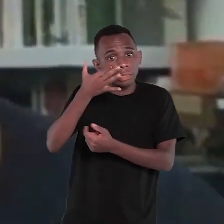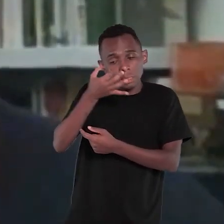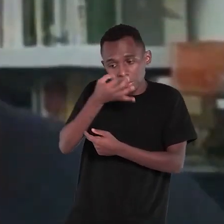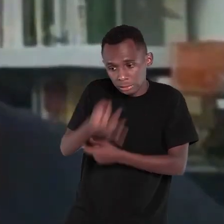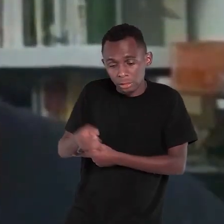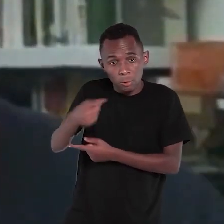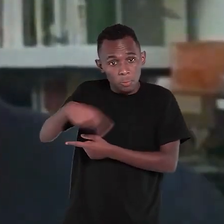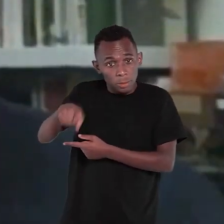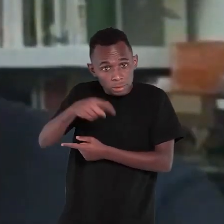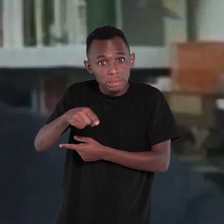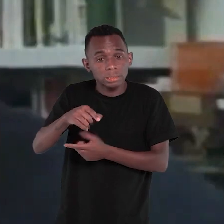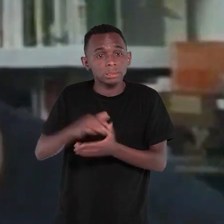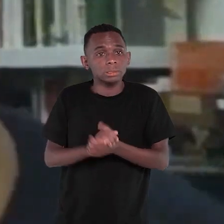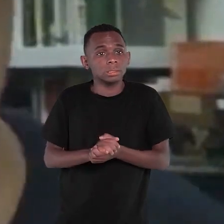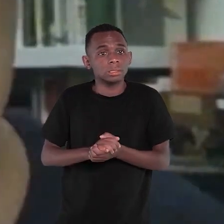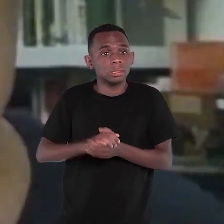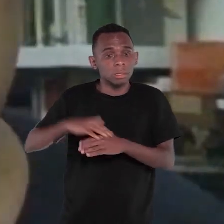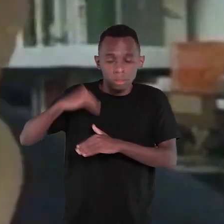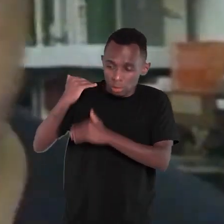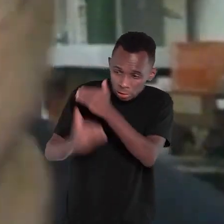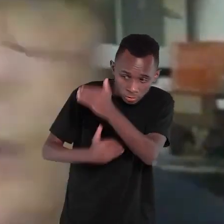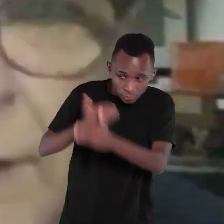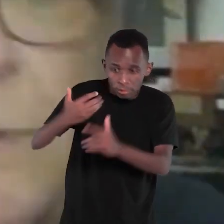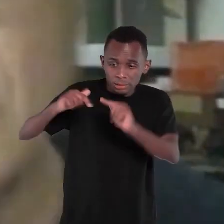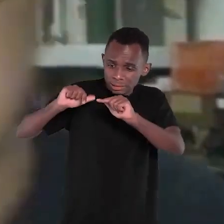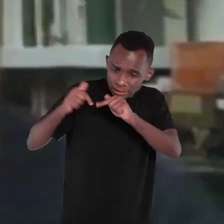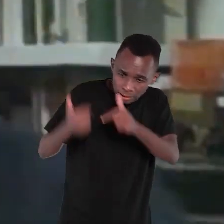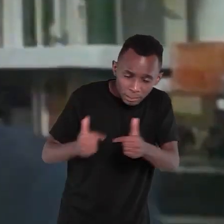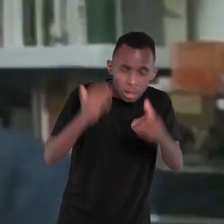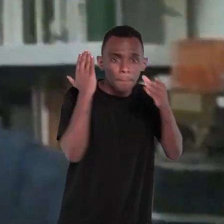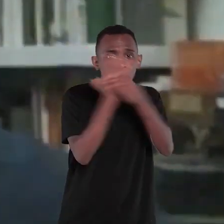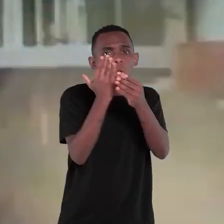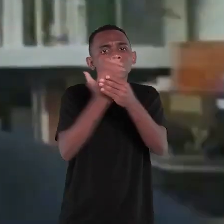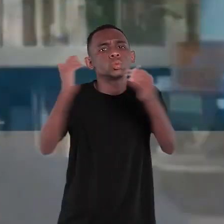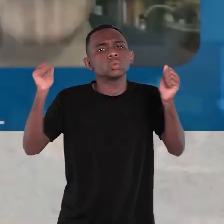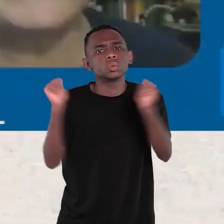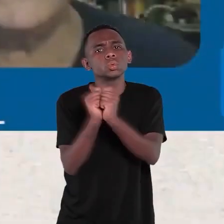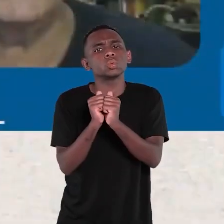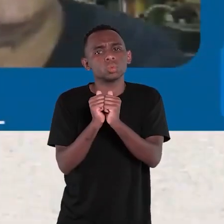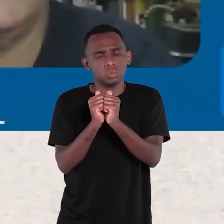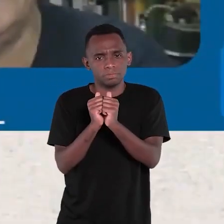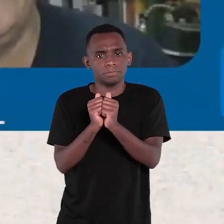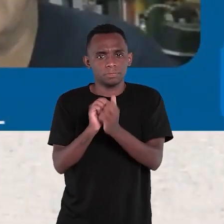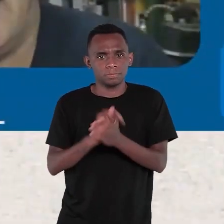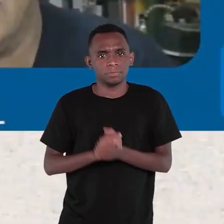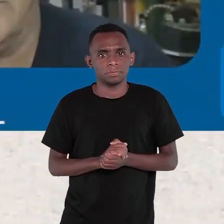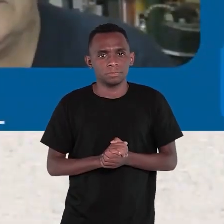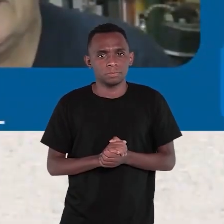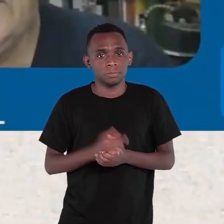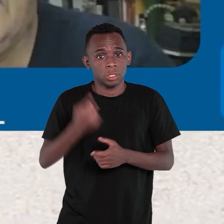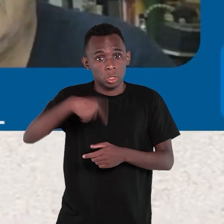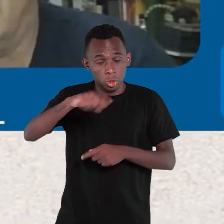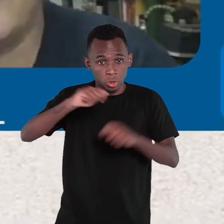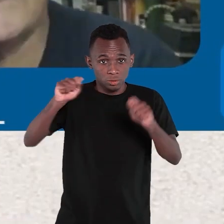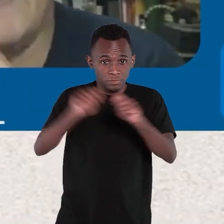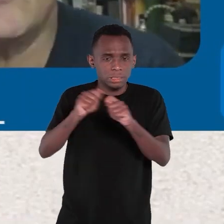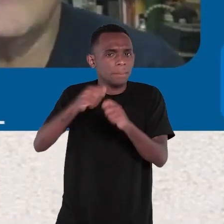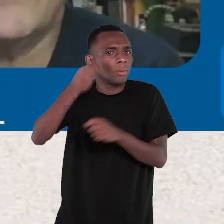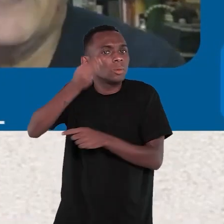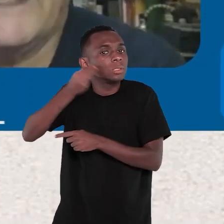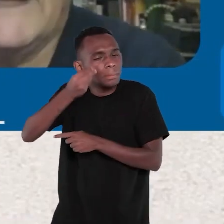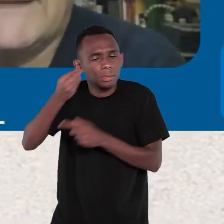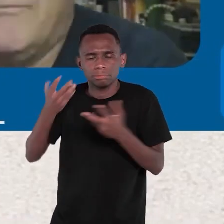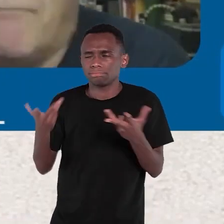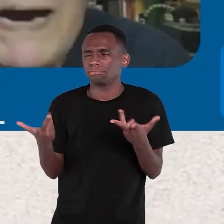por eles, né? E trazendo eles para construir a biblioteca junto, para discutir o que tem que ter ali e tal, né? Nós fizemos